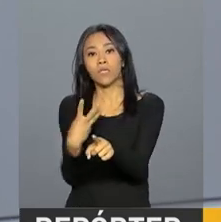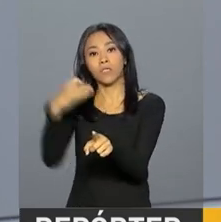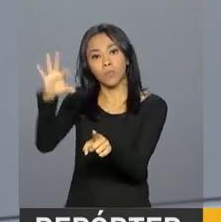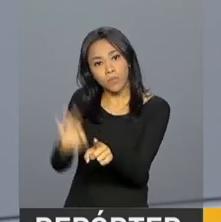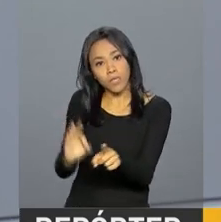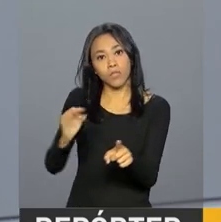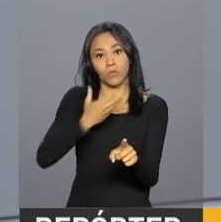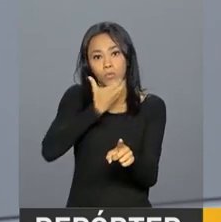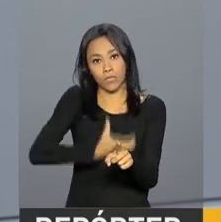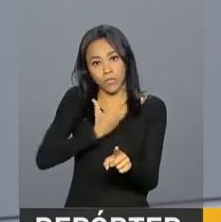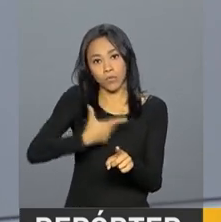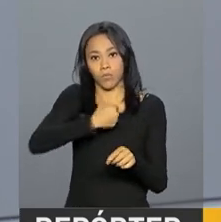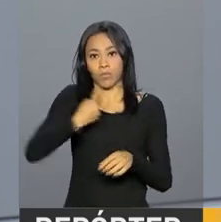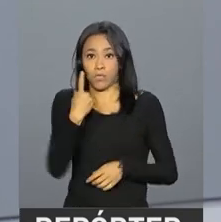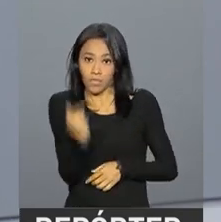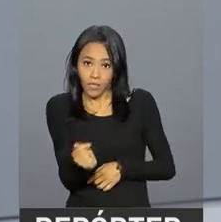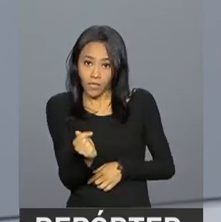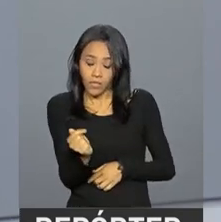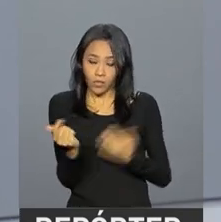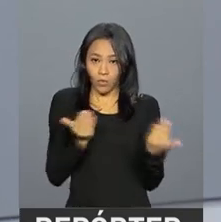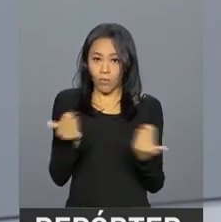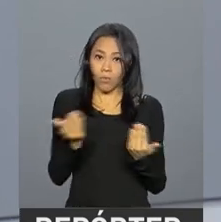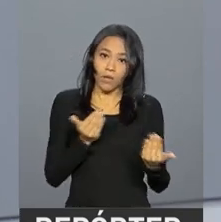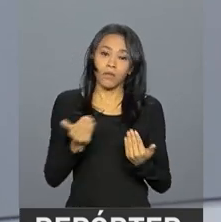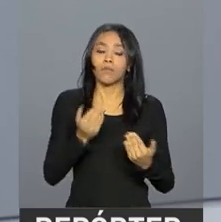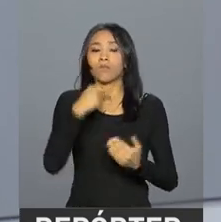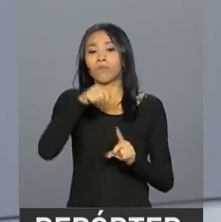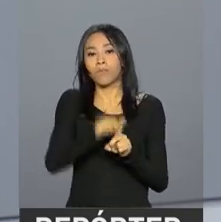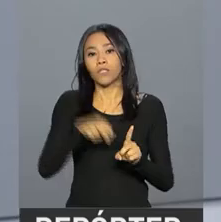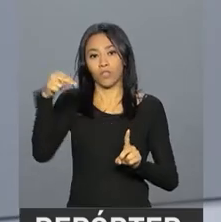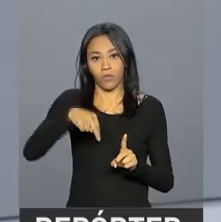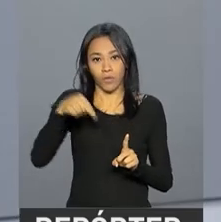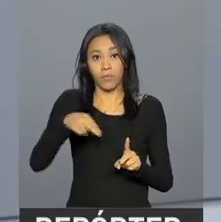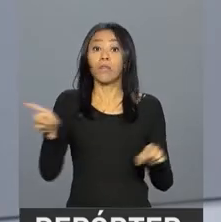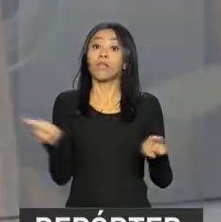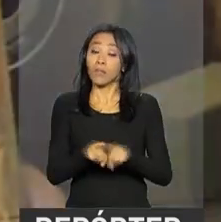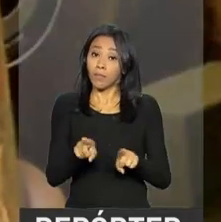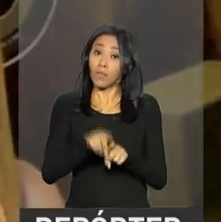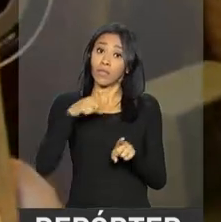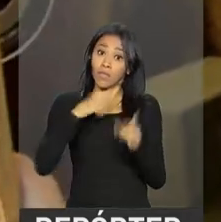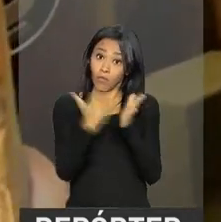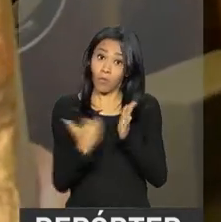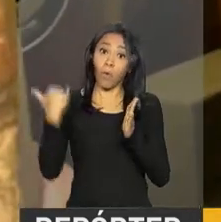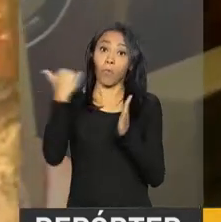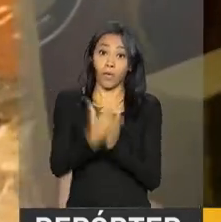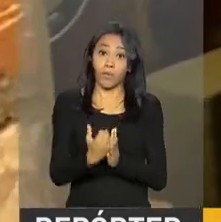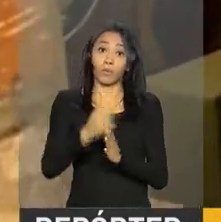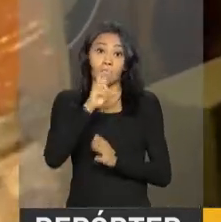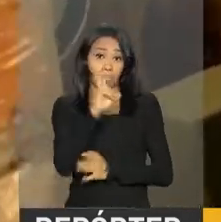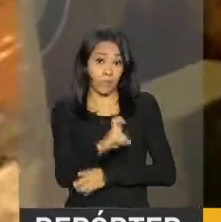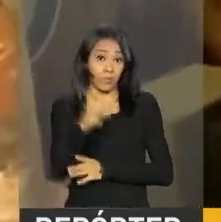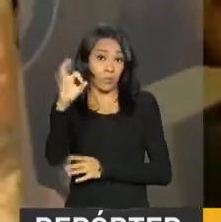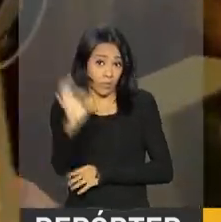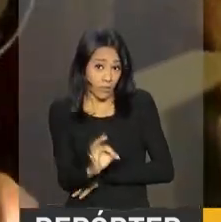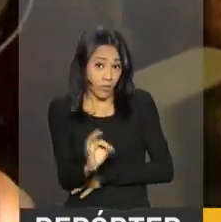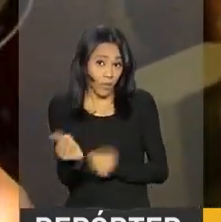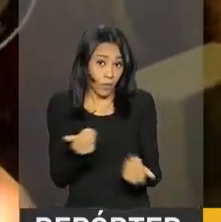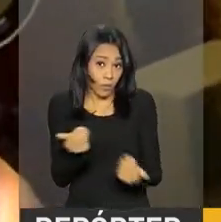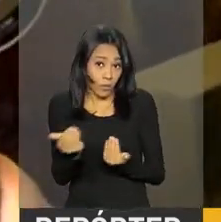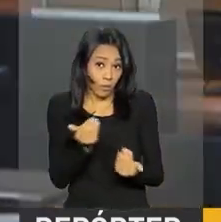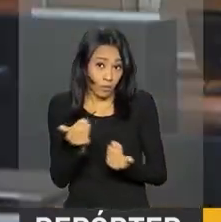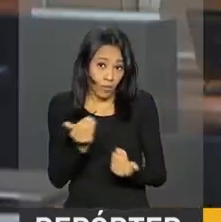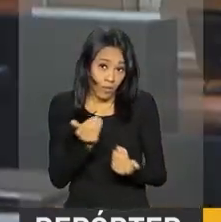de 2017, em comparação a novembro do ano passado. Houve também uma alta de 0,5% em comparação a dezembro